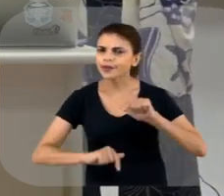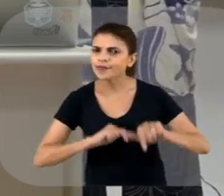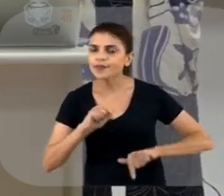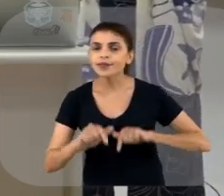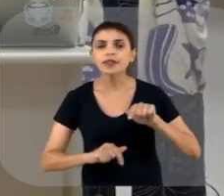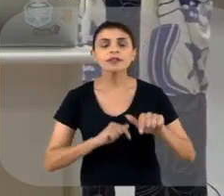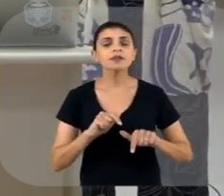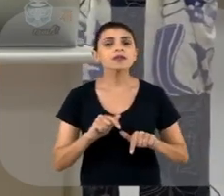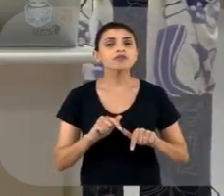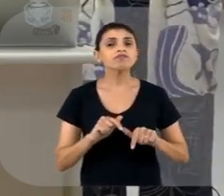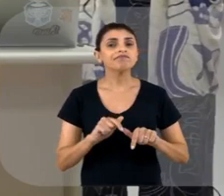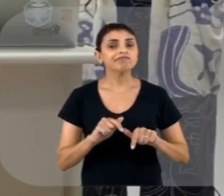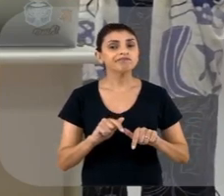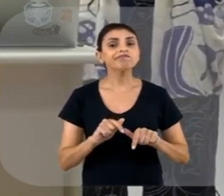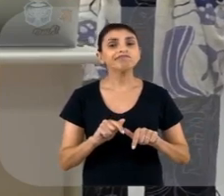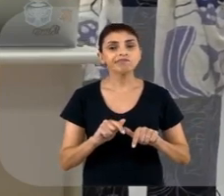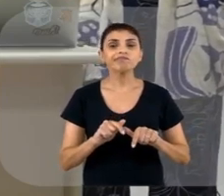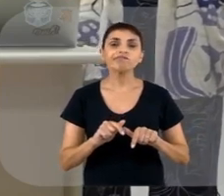enfim, mas